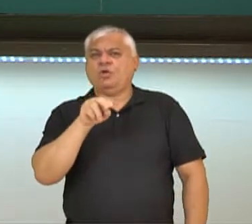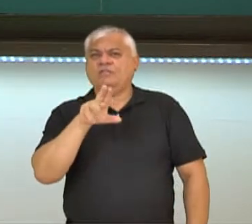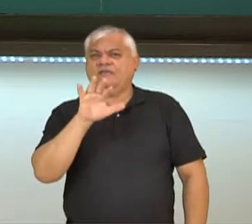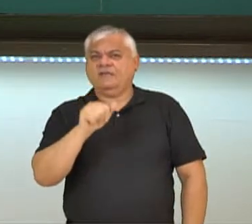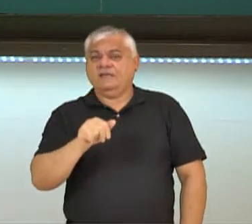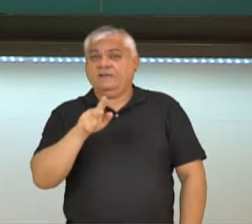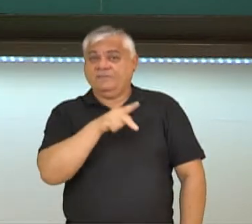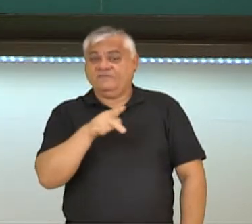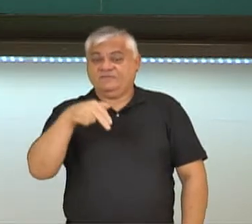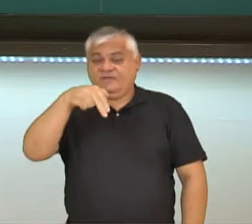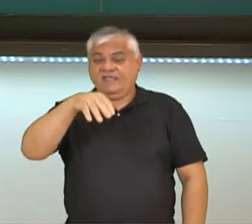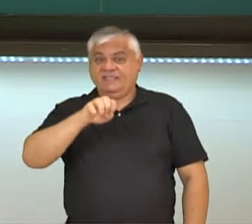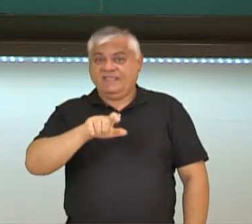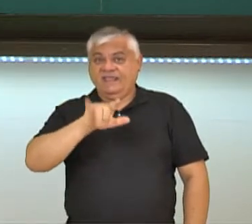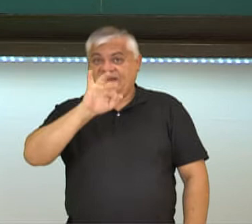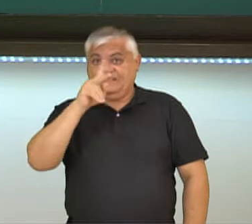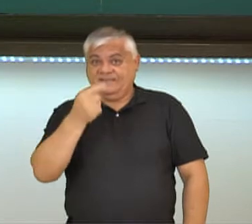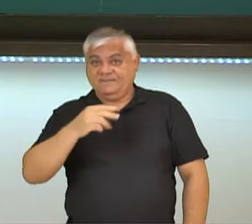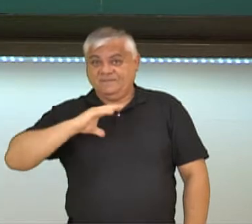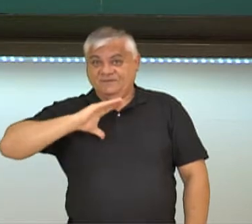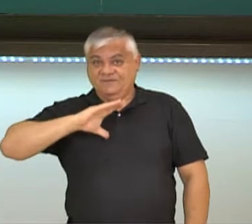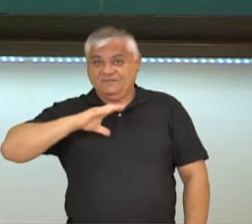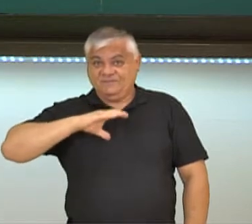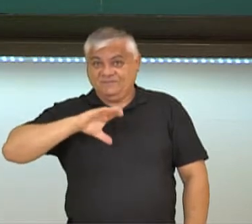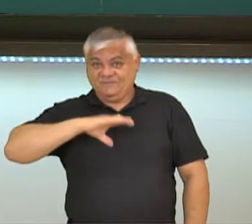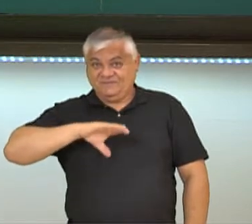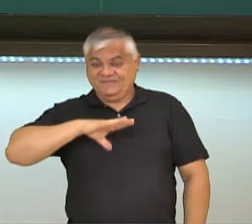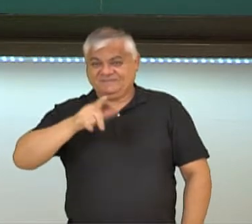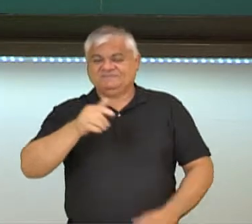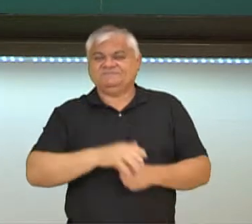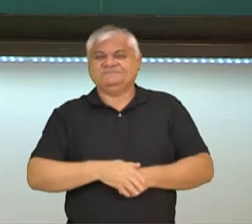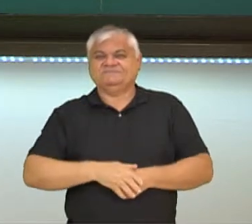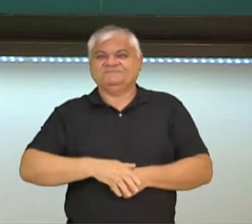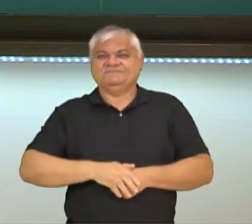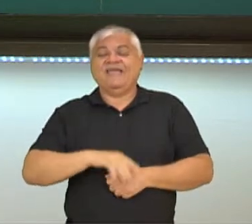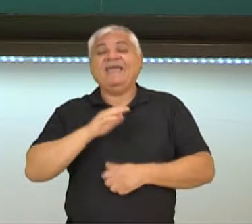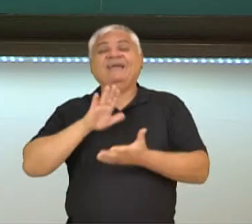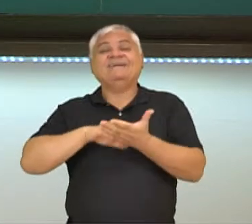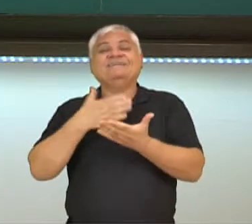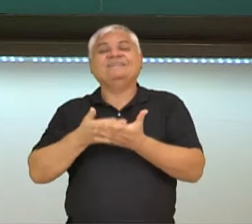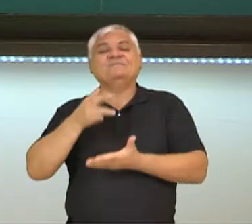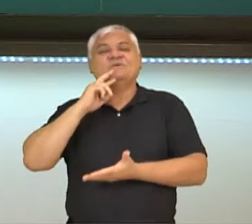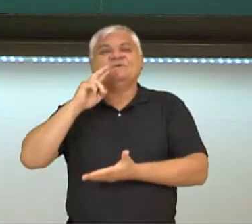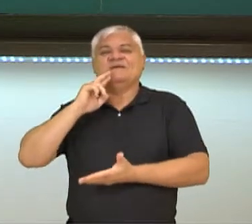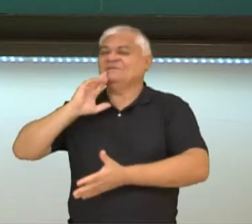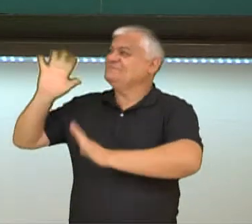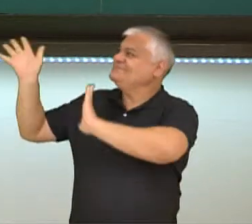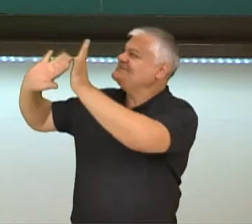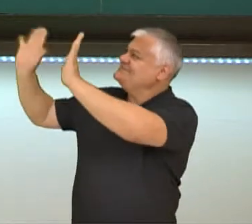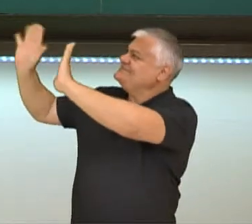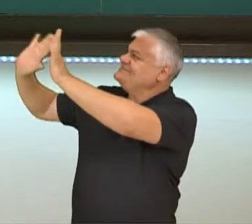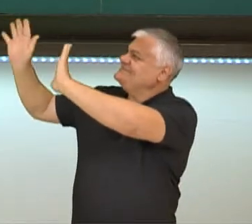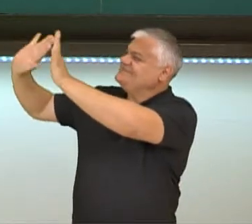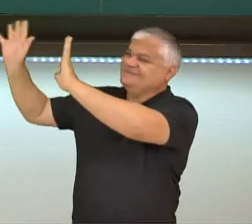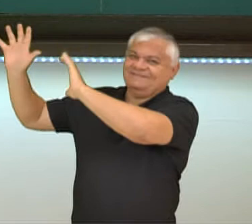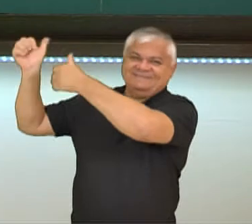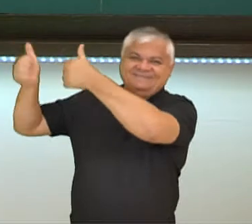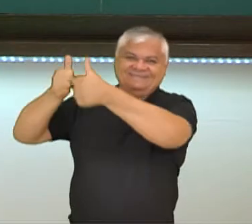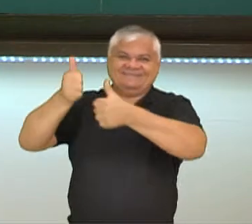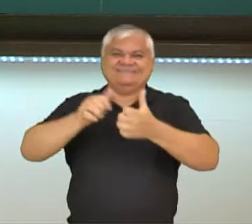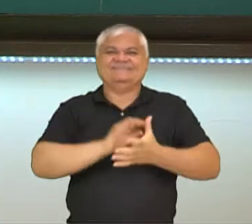Língua Portuguesa. Antes de irmos aos conteúdos, vamos cumprimentar nosso intérprete Ronaldo. Tudo bem,